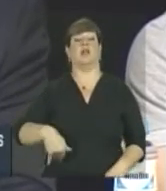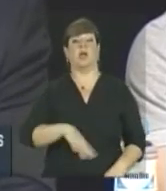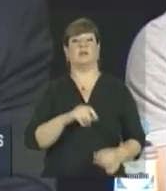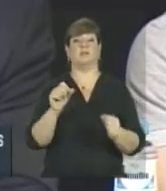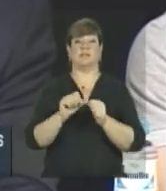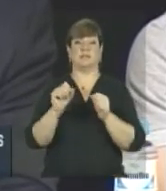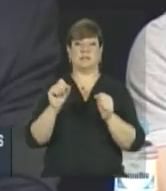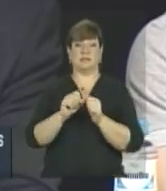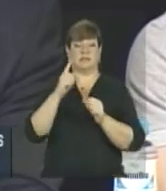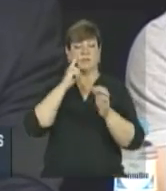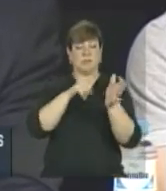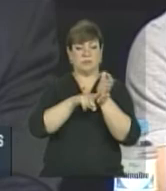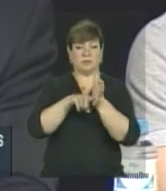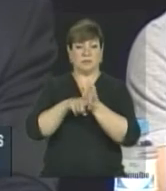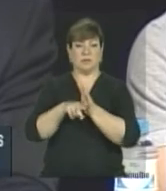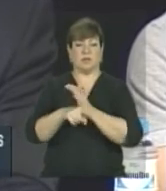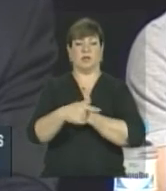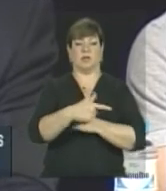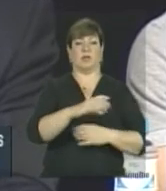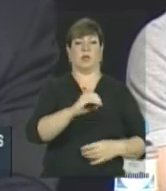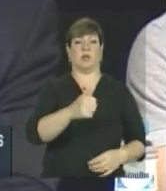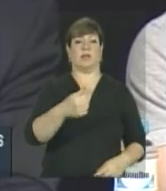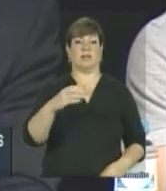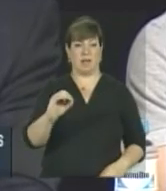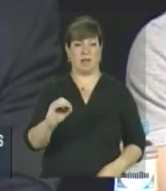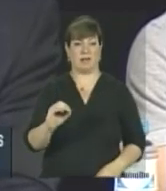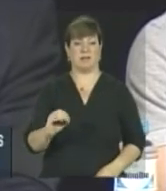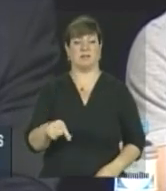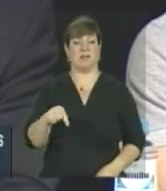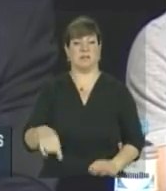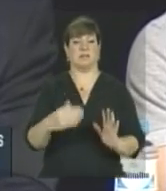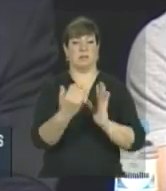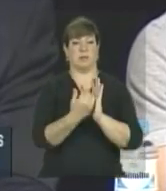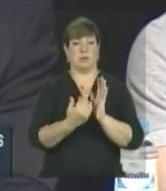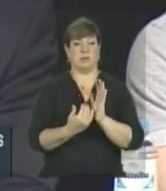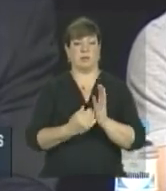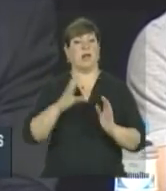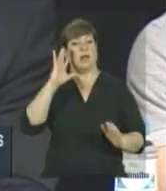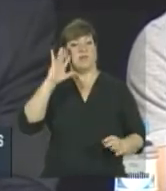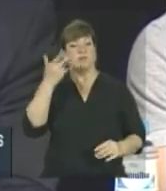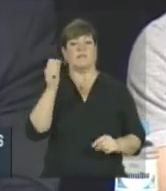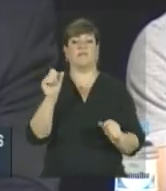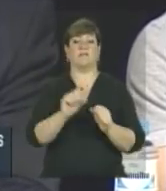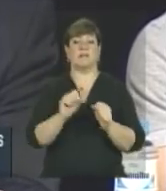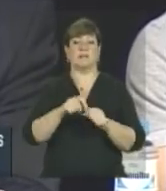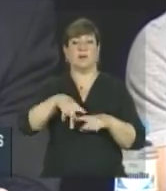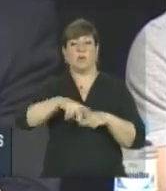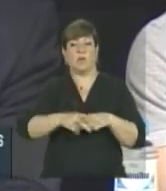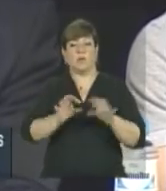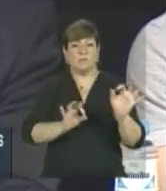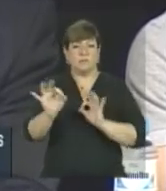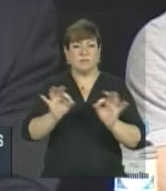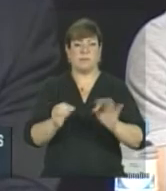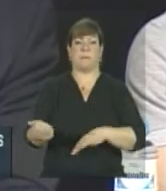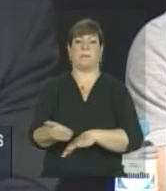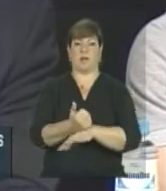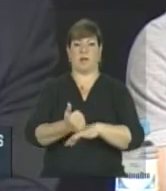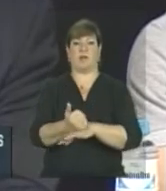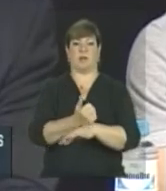um balanço em 2010 deste programa e resolvemos fazer alguns aperfeiçoamentos